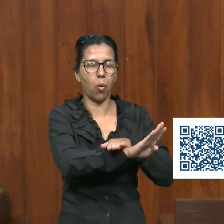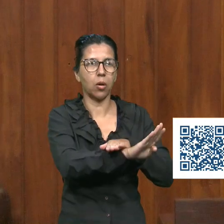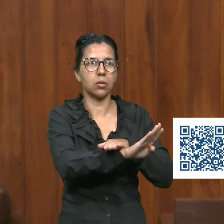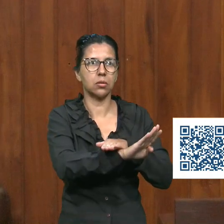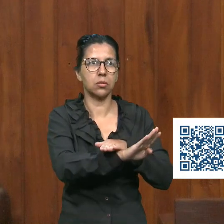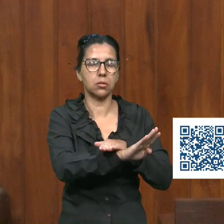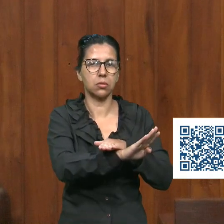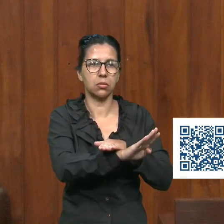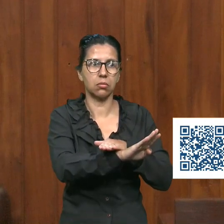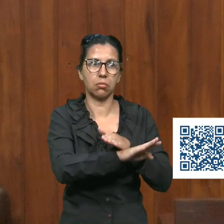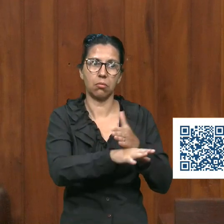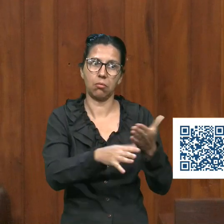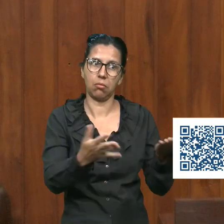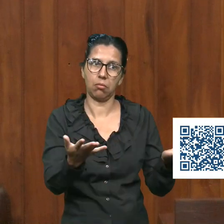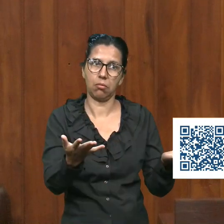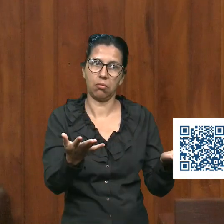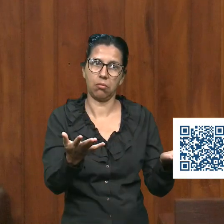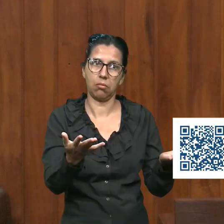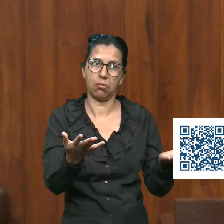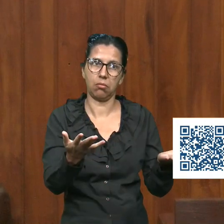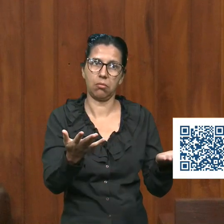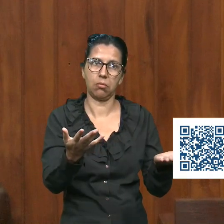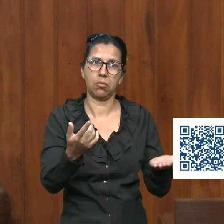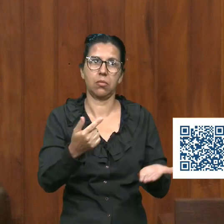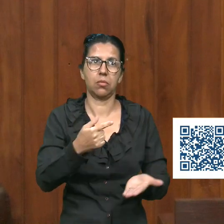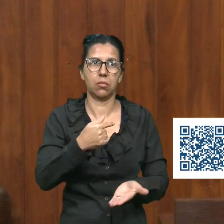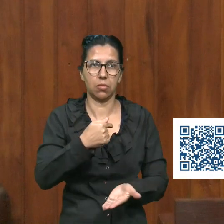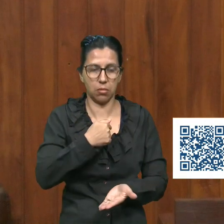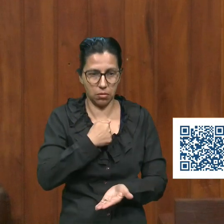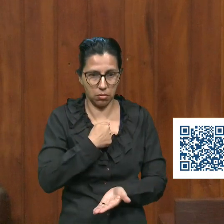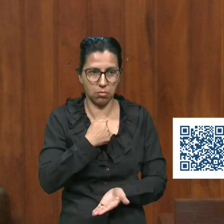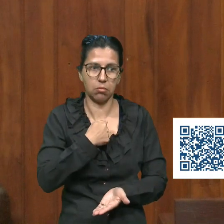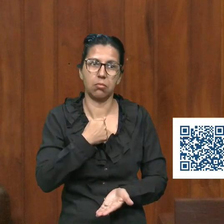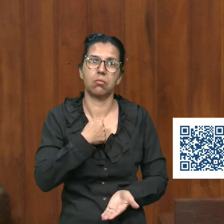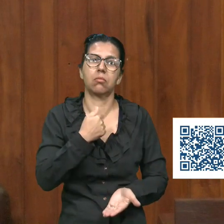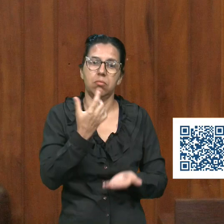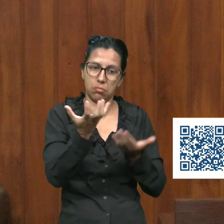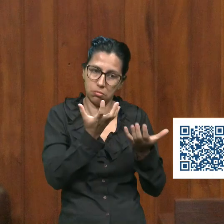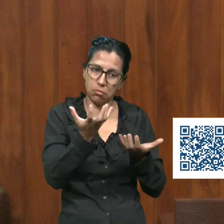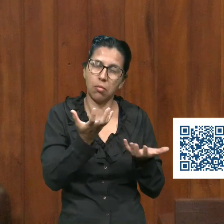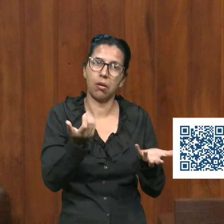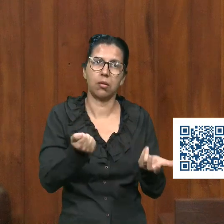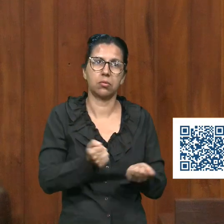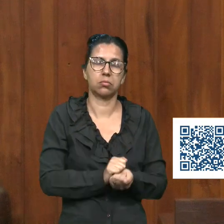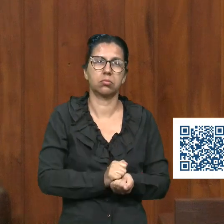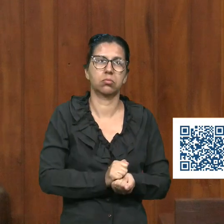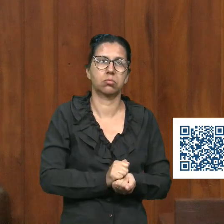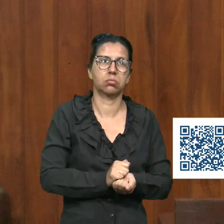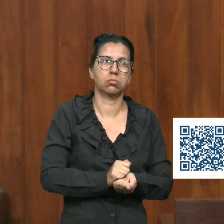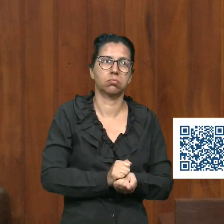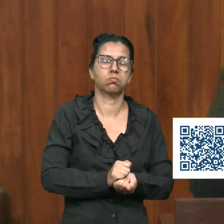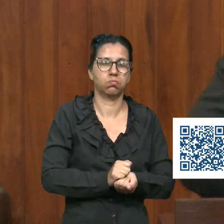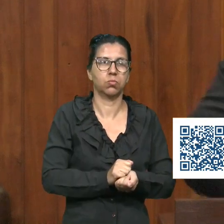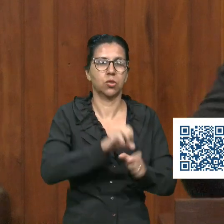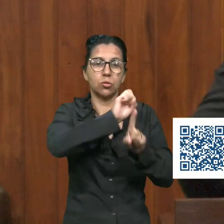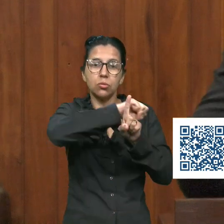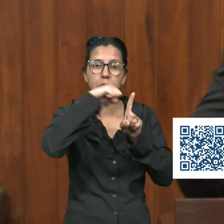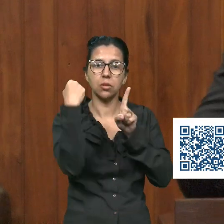autorizaram abrir, contra o meu voto e o voto do senhor presidente da casa. Quero deixar bem claro a sociedade de